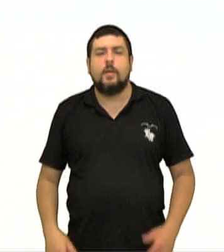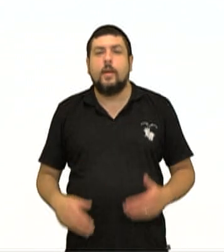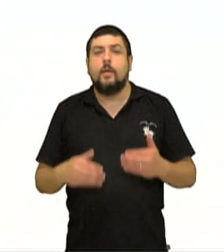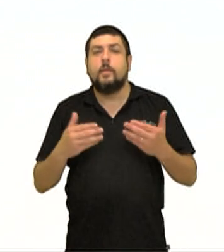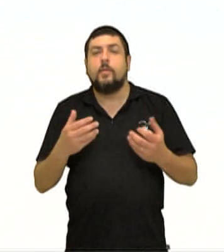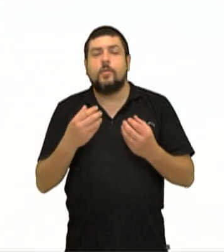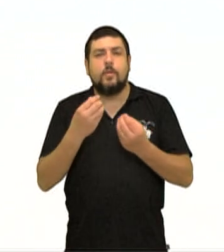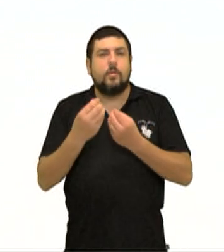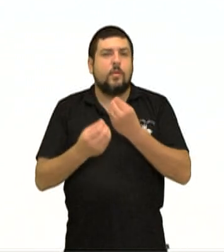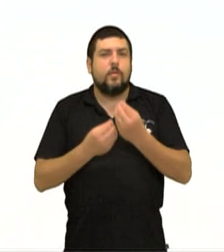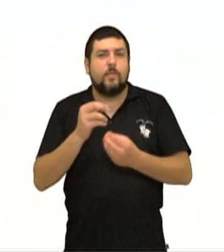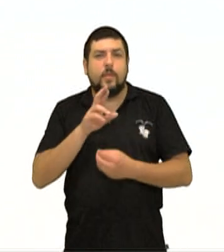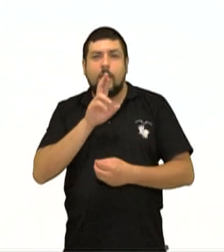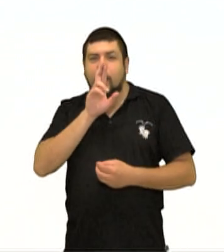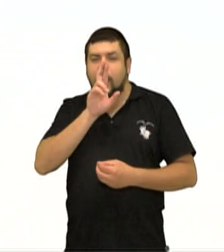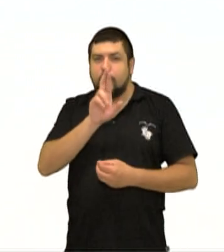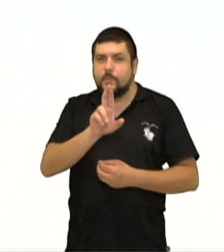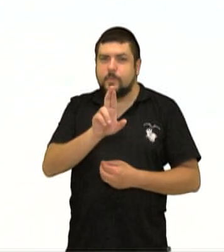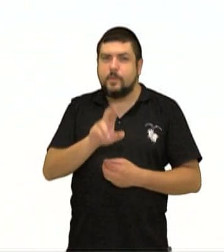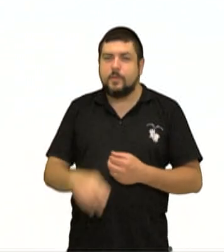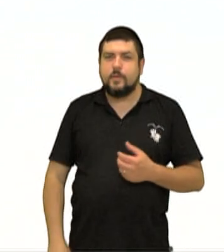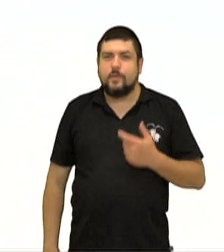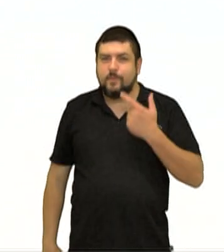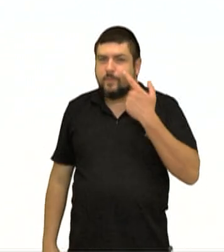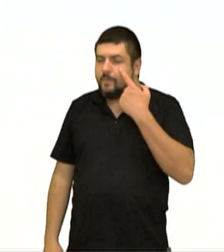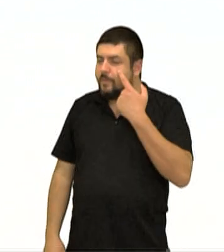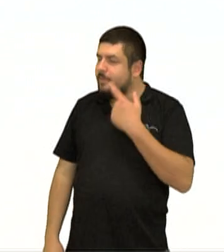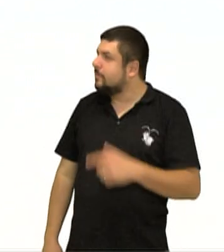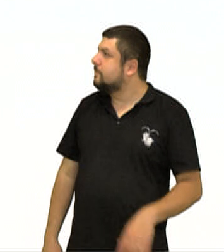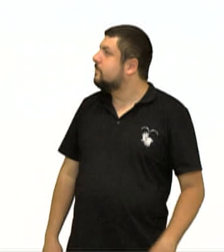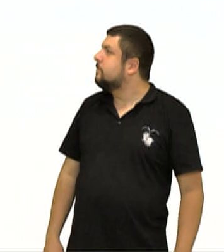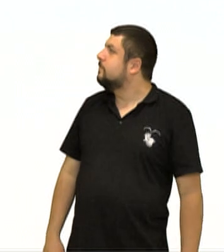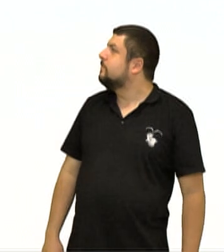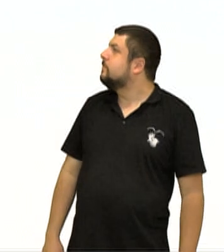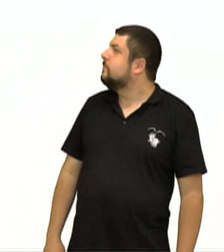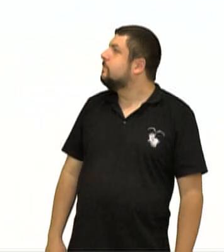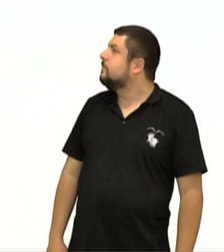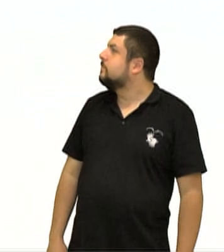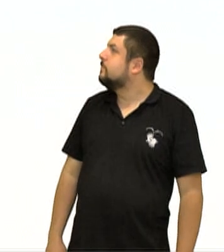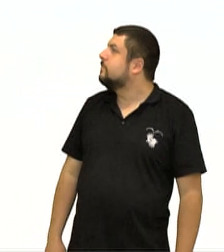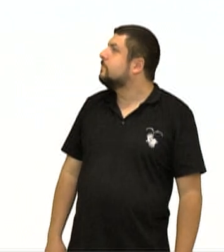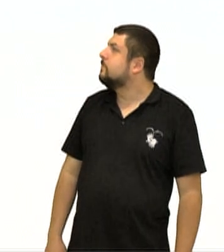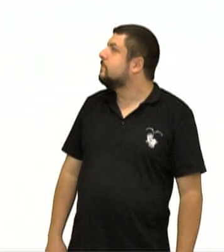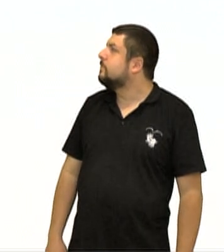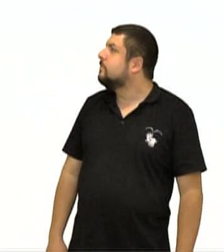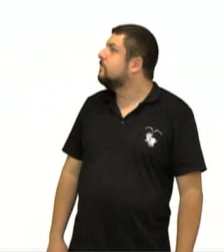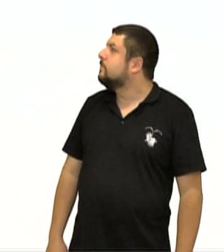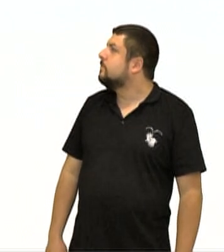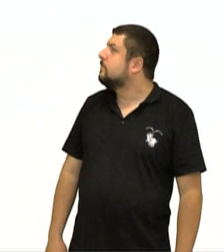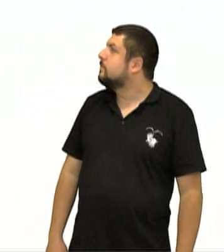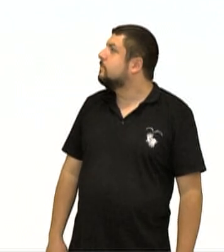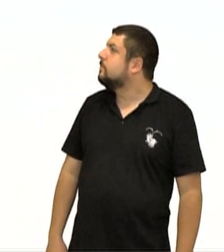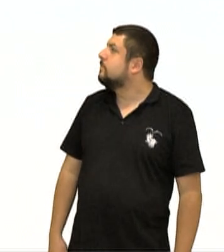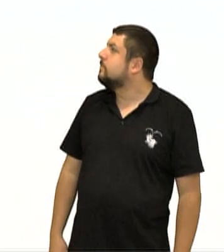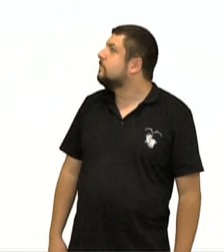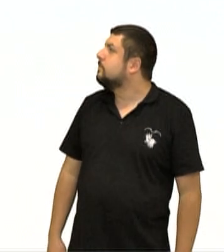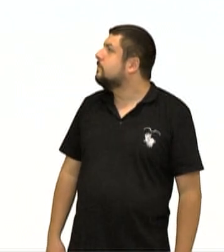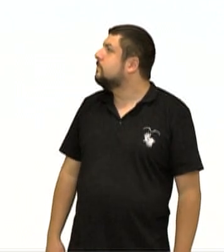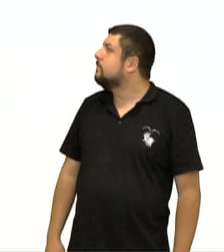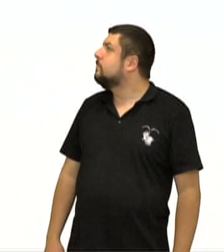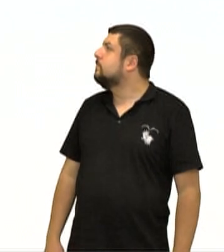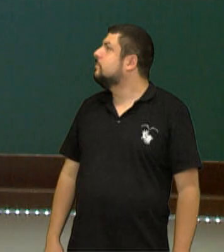como ficaria a nossa resposta? Primeiro quadrado, 16 centímetros de lado. Segundo quadrado, 4